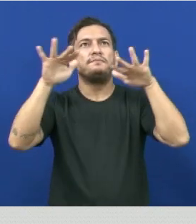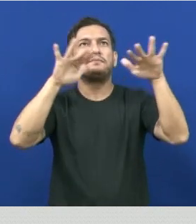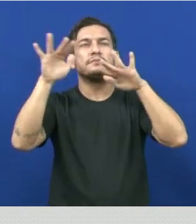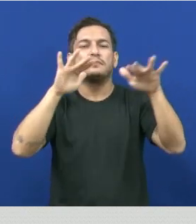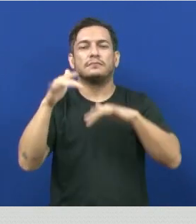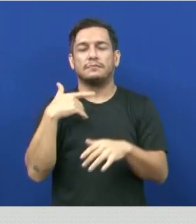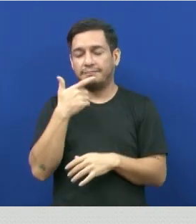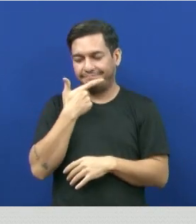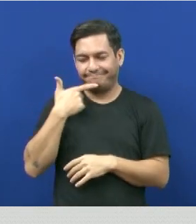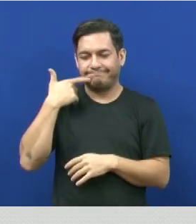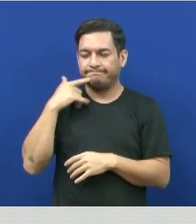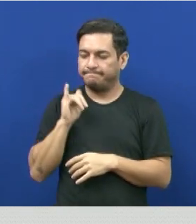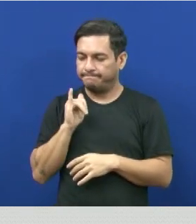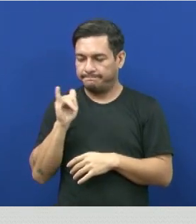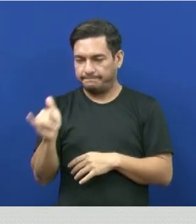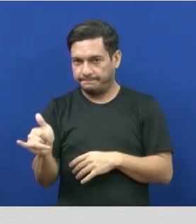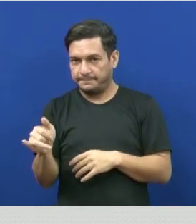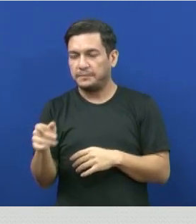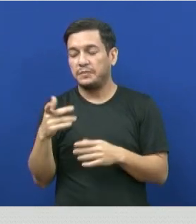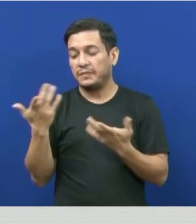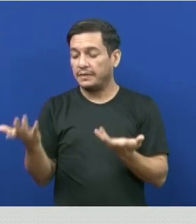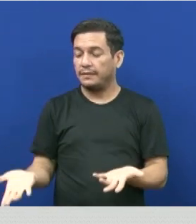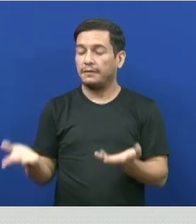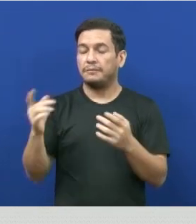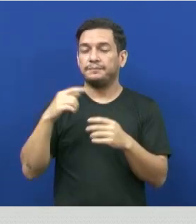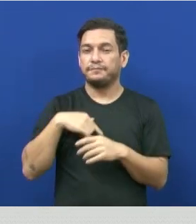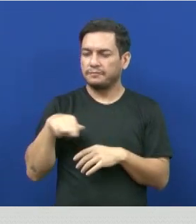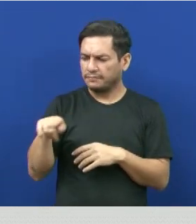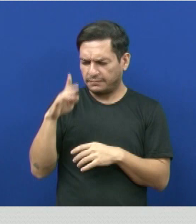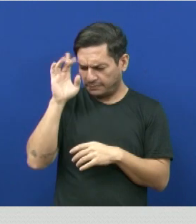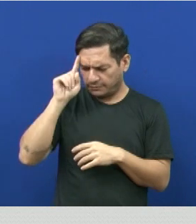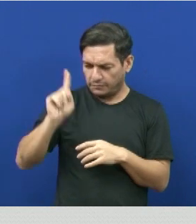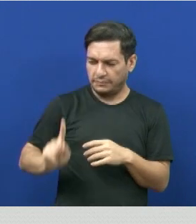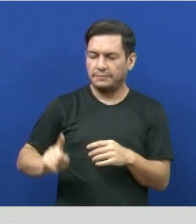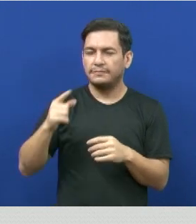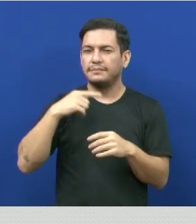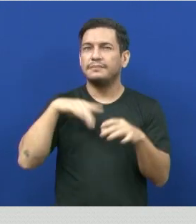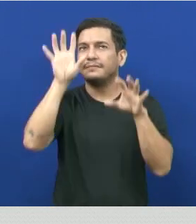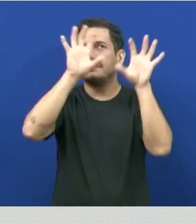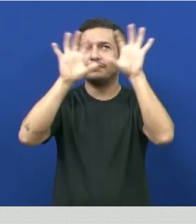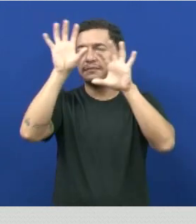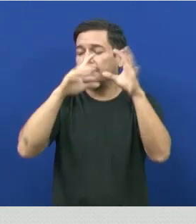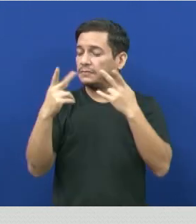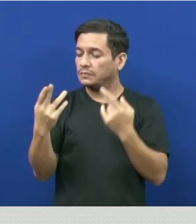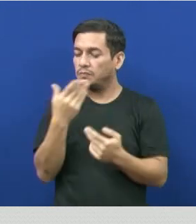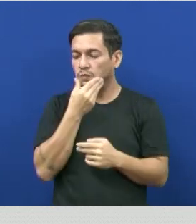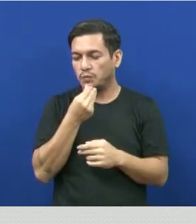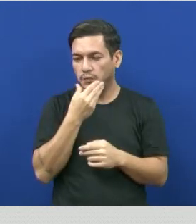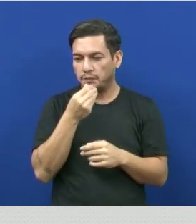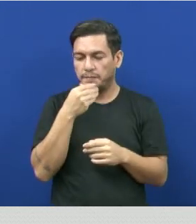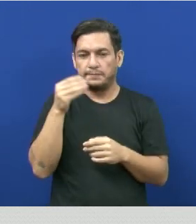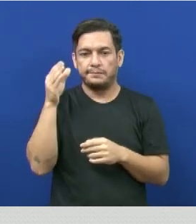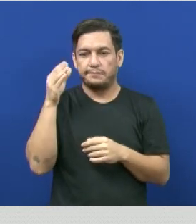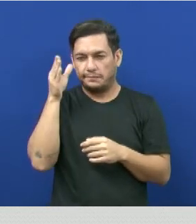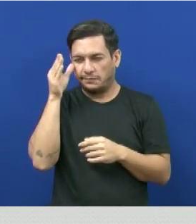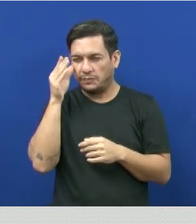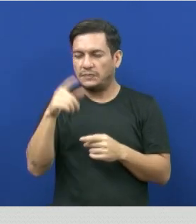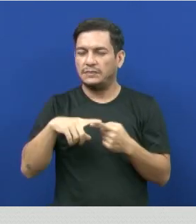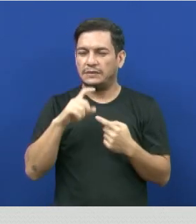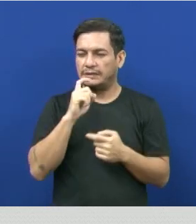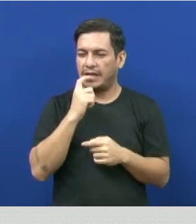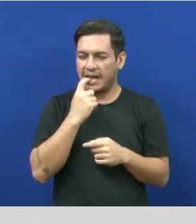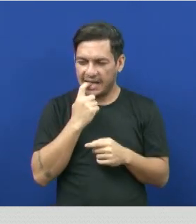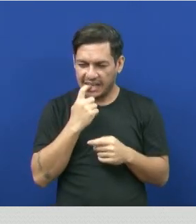sorri ele responde hora essa pois você não sabe que as nuvens são como os homens ambiciosos as